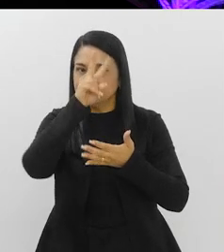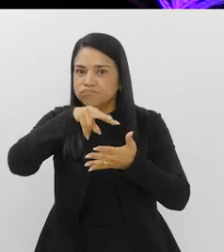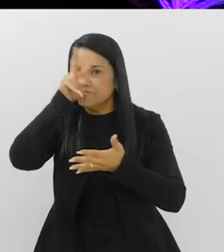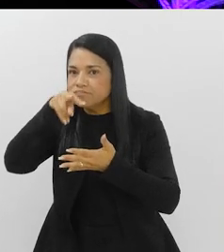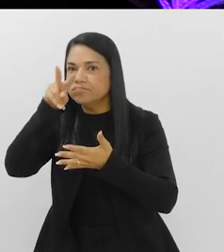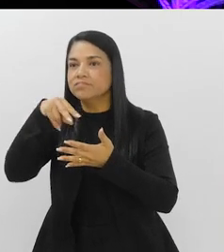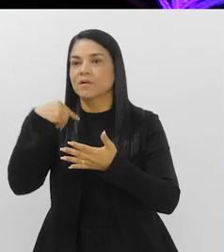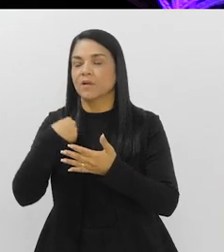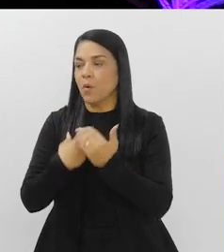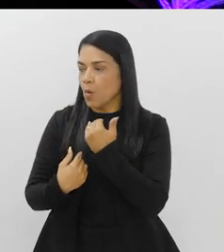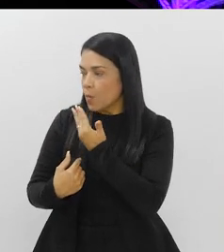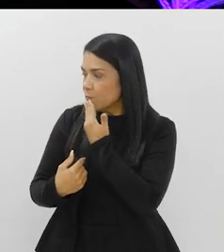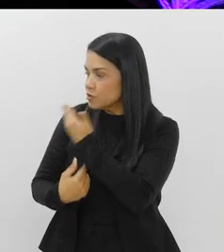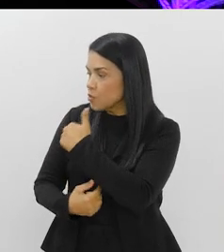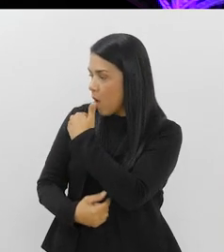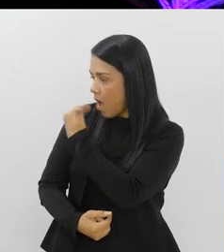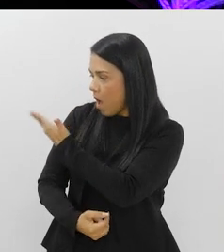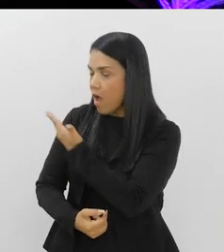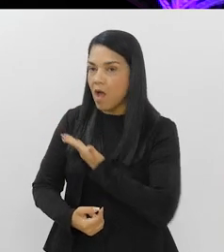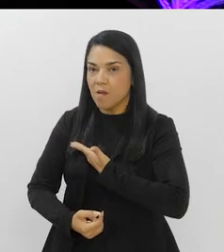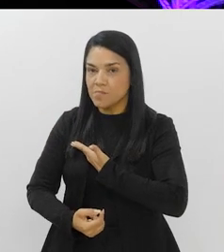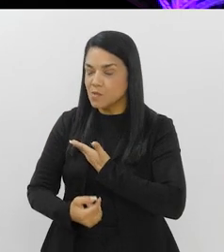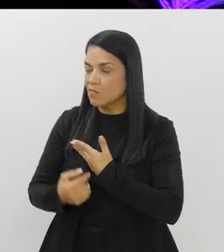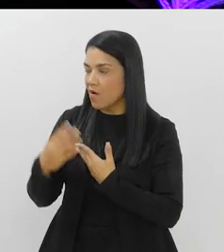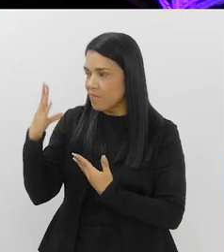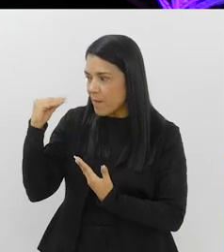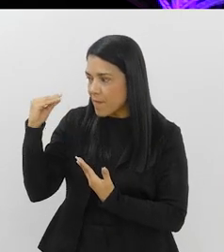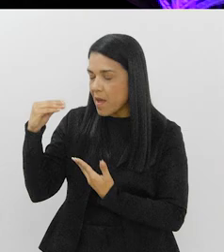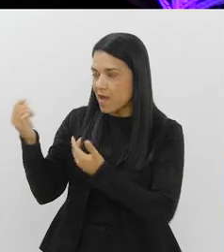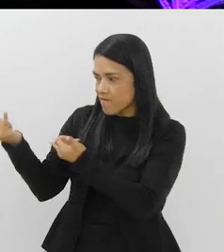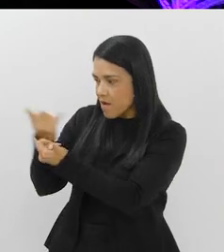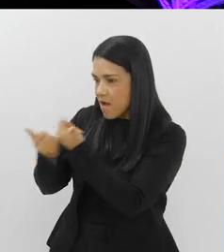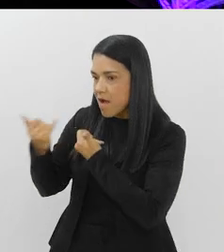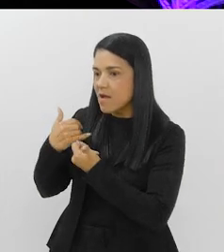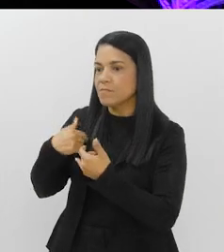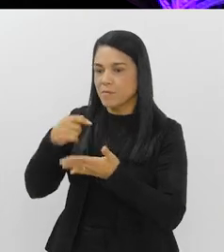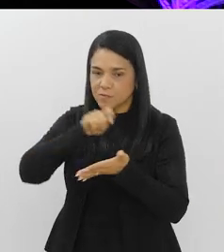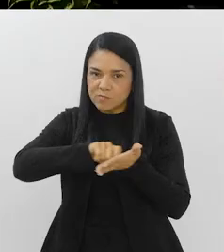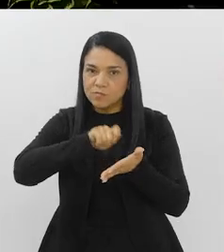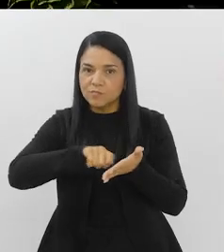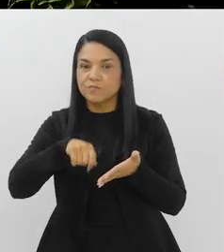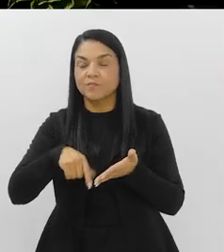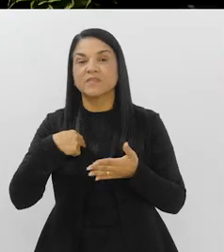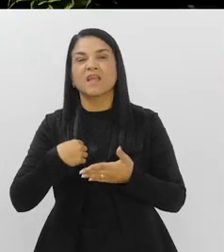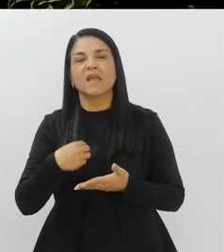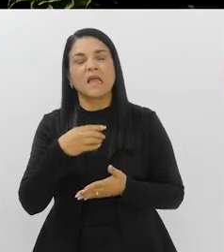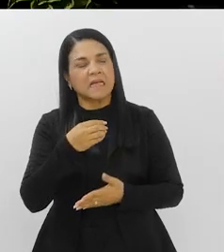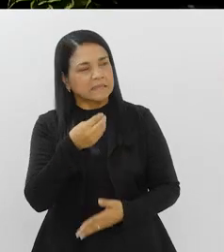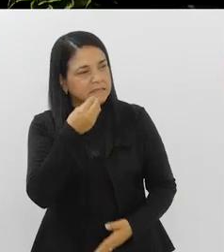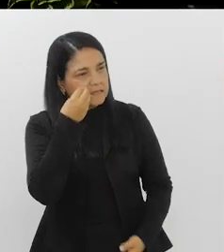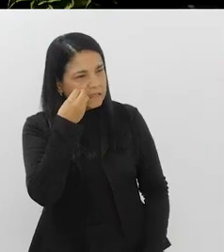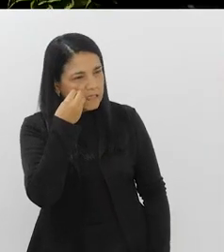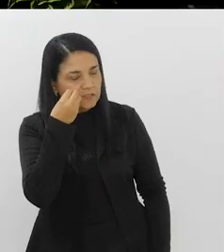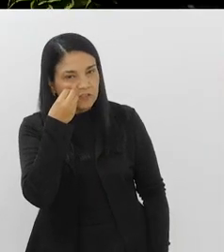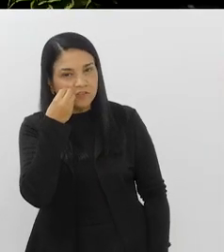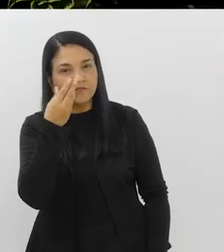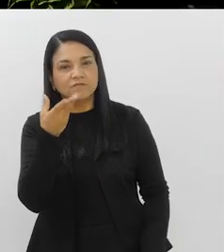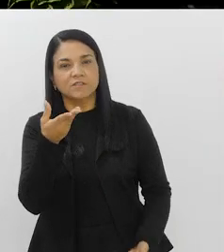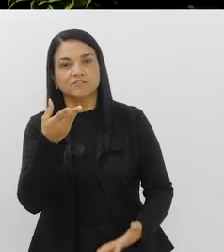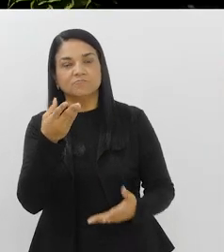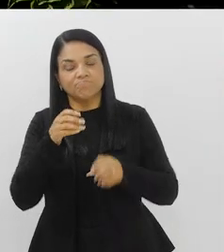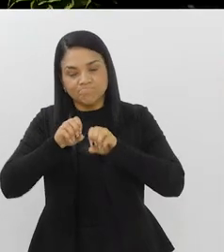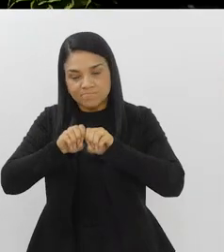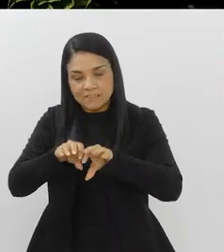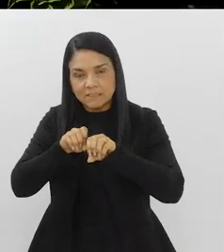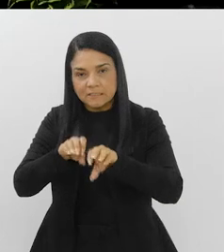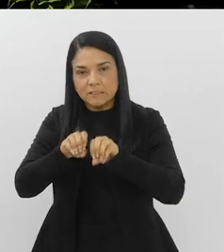favor então tem que ficar pedindo para amiguinho do lado ó medita aí que ele tá botando no quadro porque supostamente eh essa tentativa de